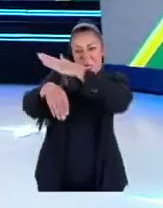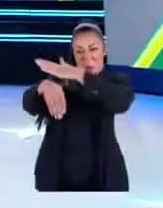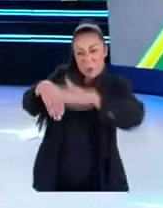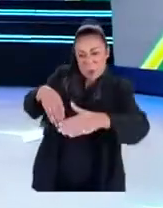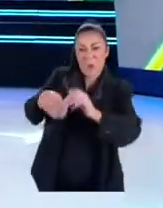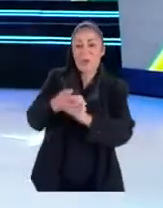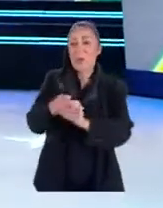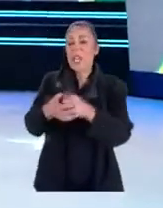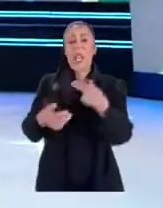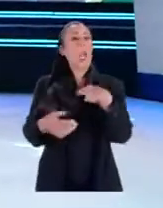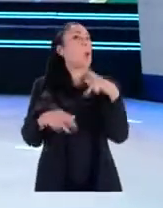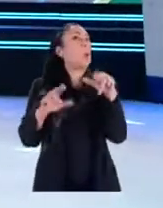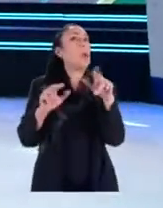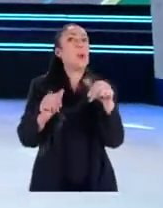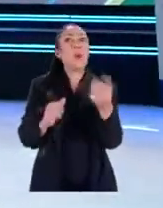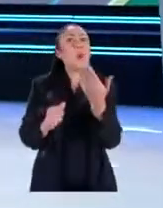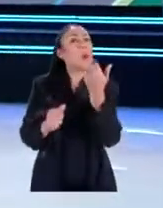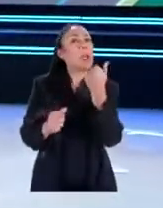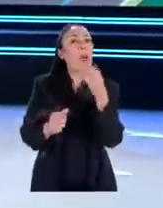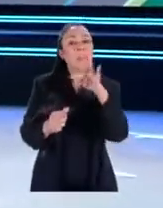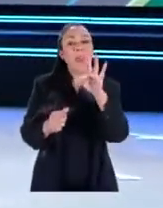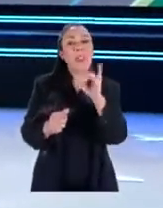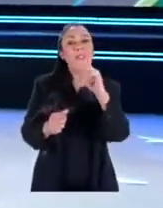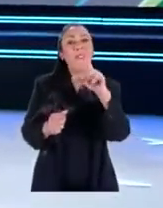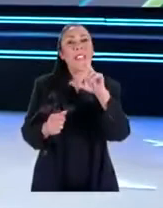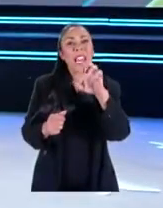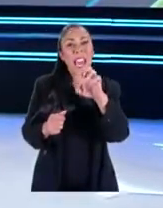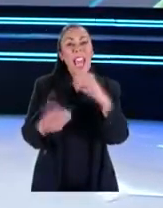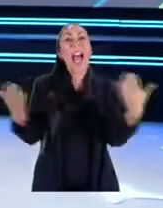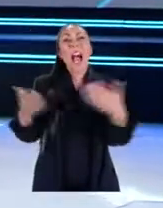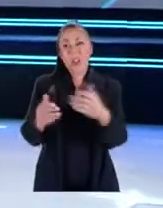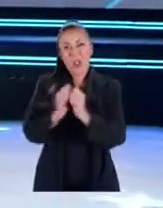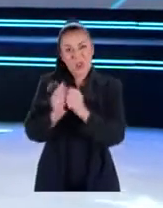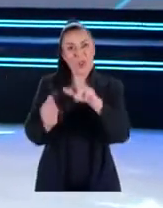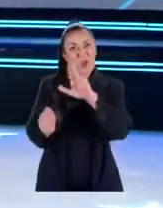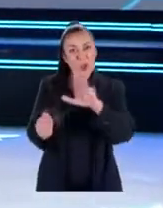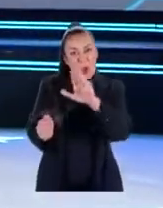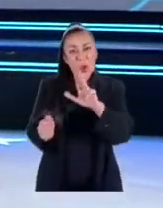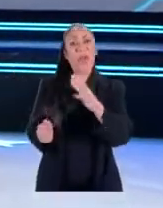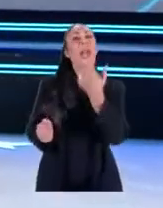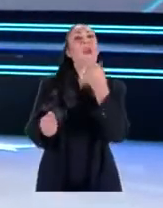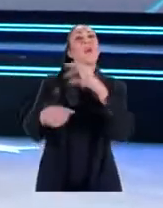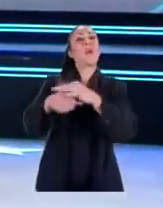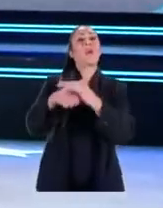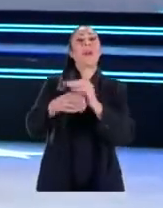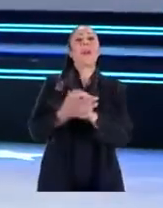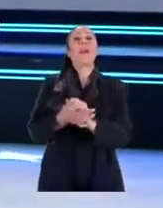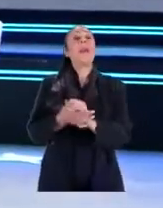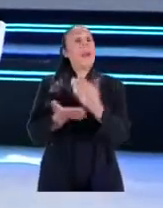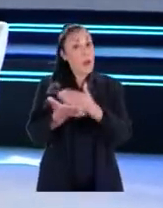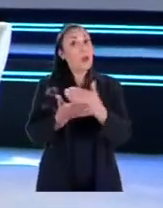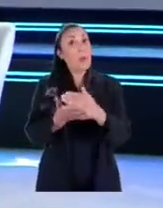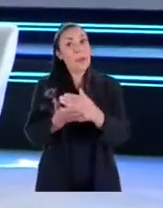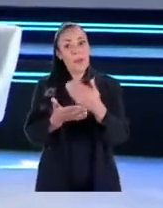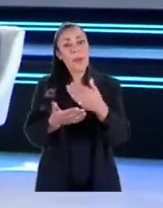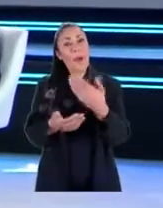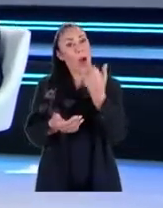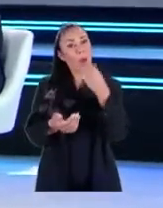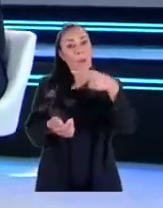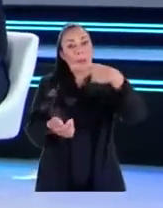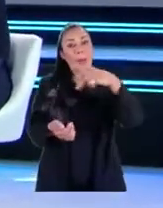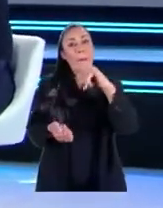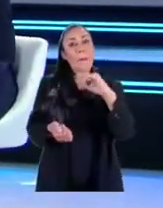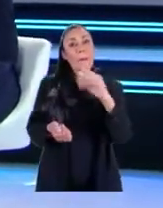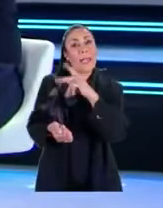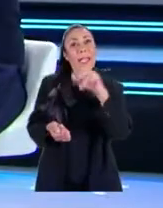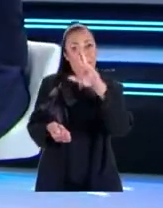eu nunca tinha comido filé. Agora, com o Lula, eu estou comendo filé. E a gente passou a comer picanha e eu digo todo dia, nós vamos